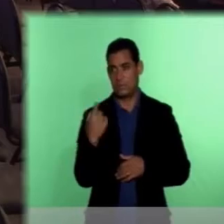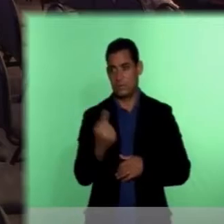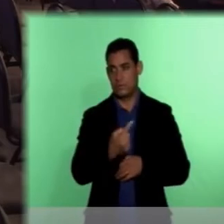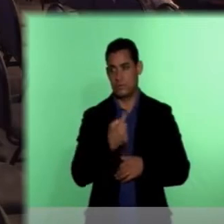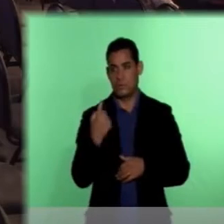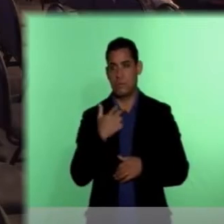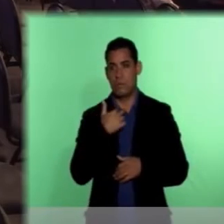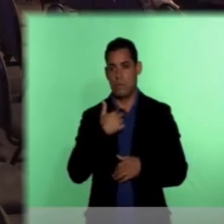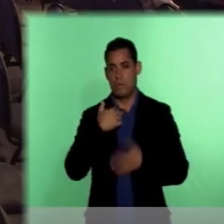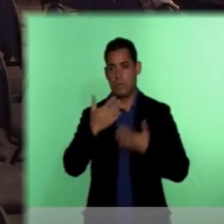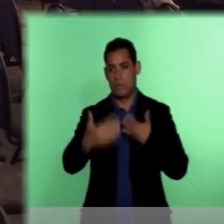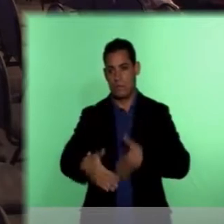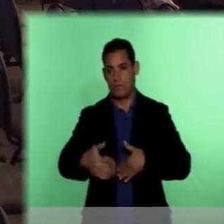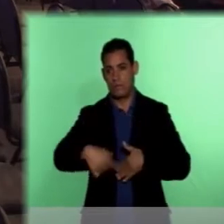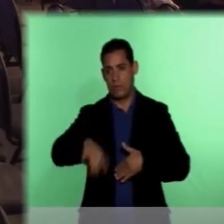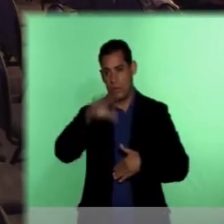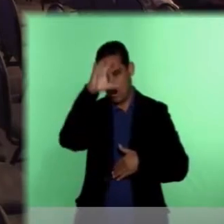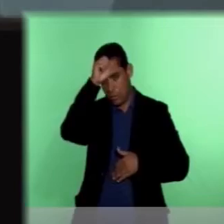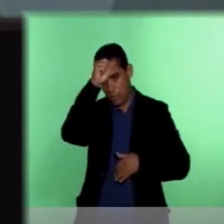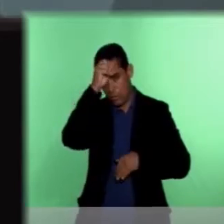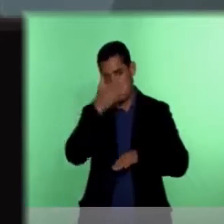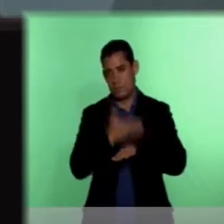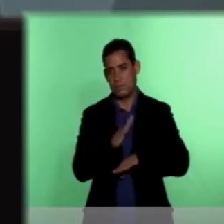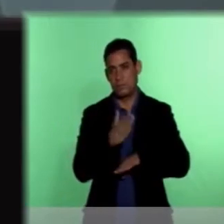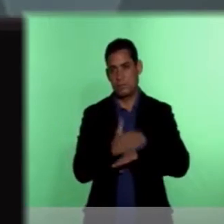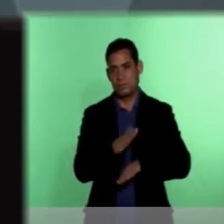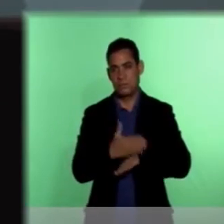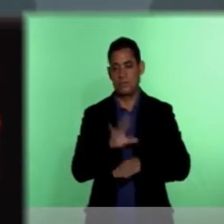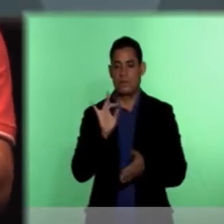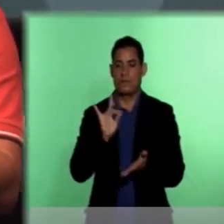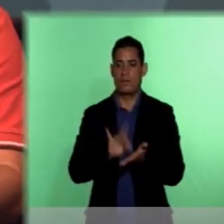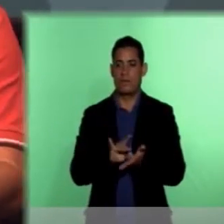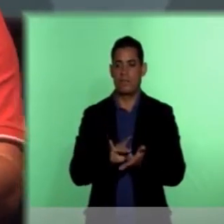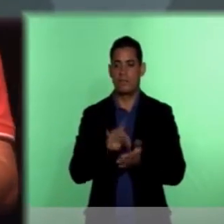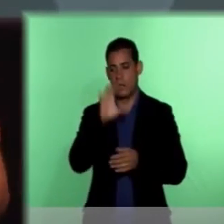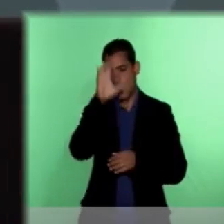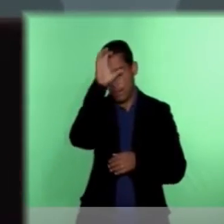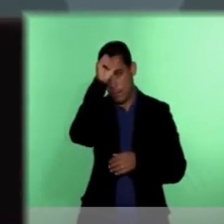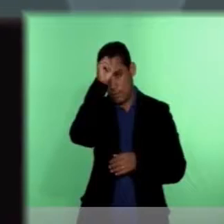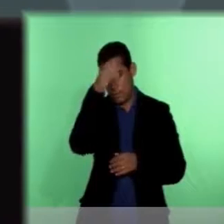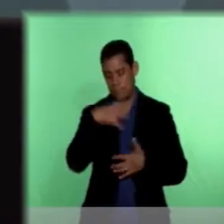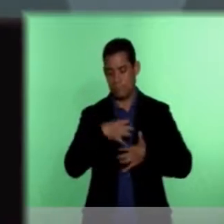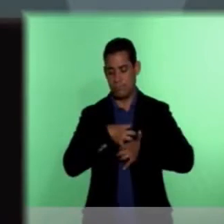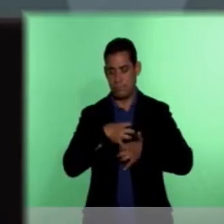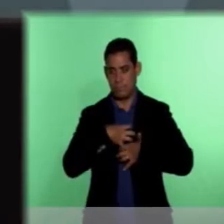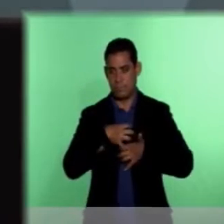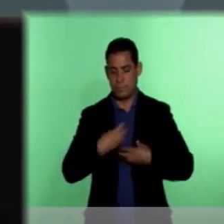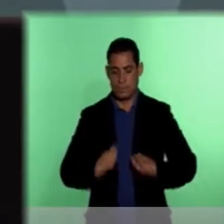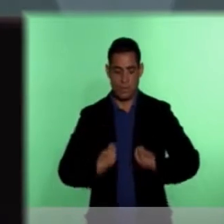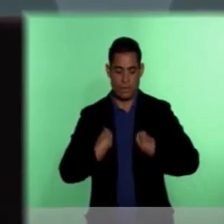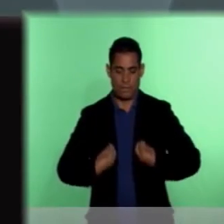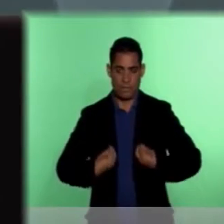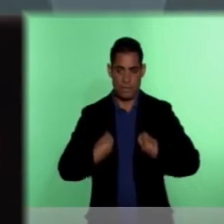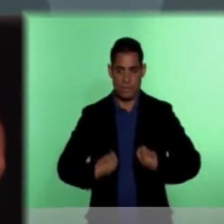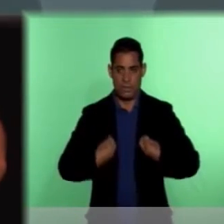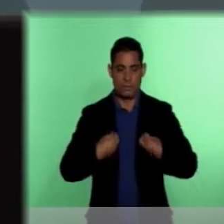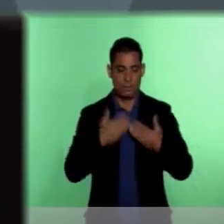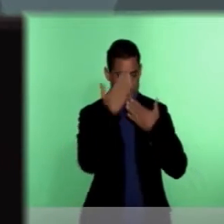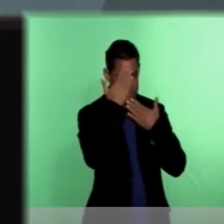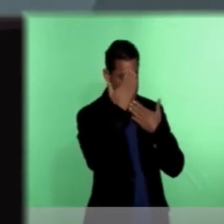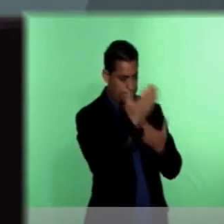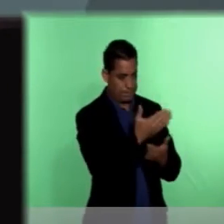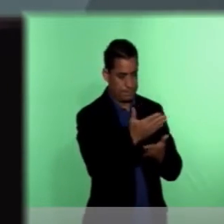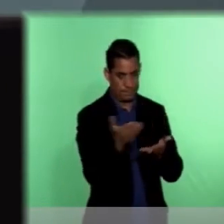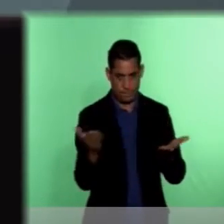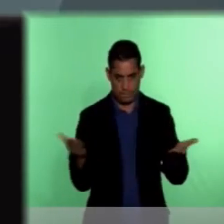provas. A gente tem que educar para aprendizagem plena e para uma aprendizagem que seja significativa para a vida. Bom, queria agradecer